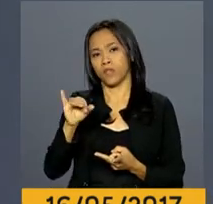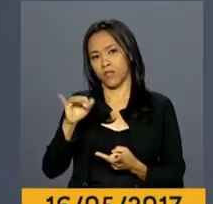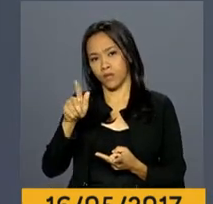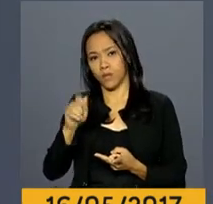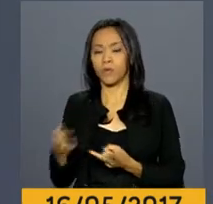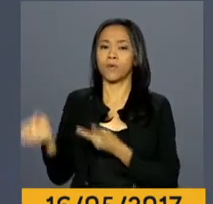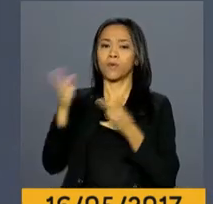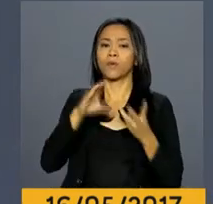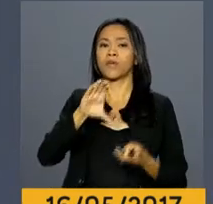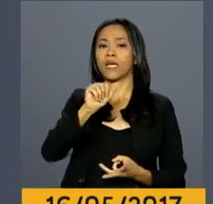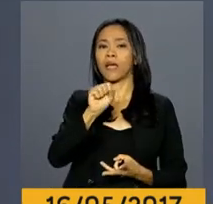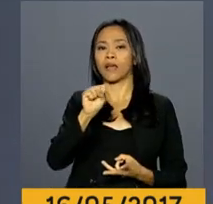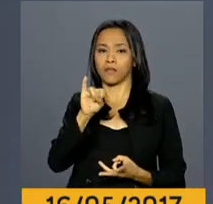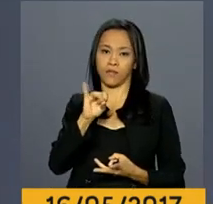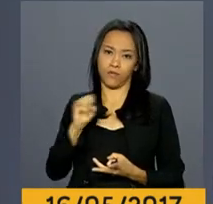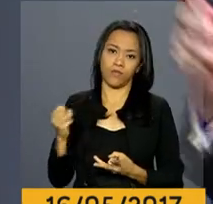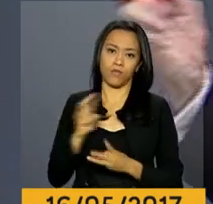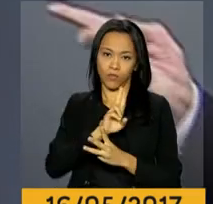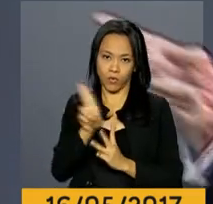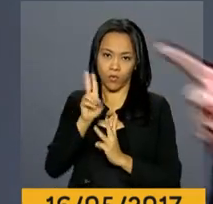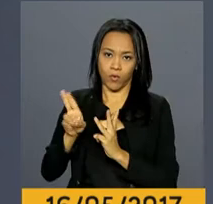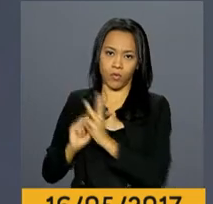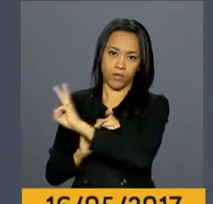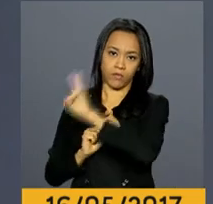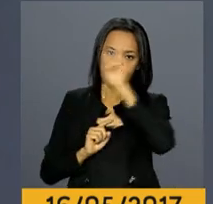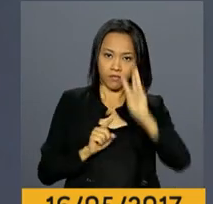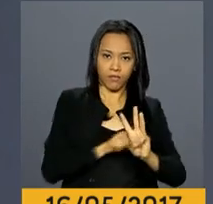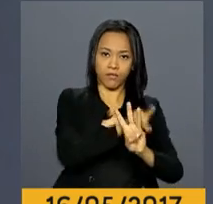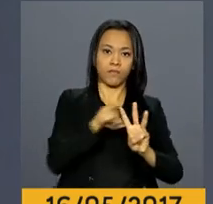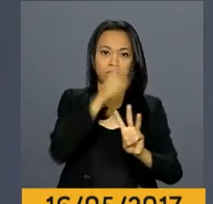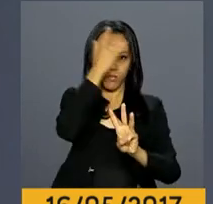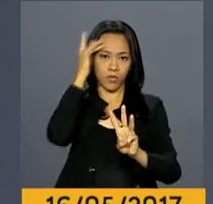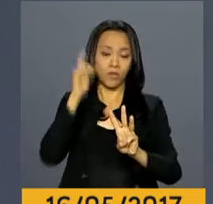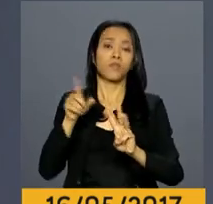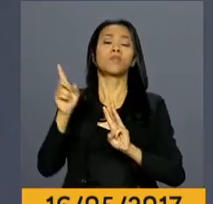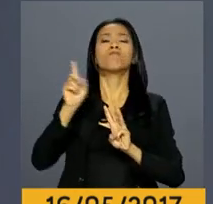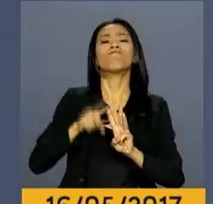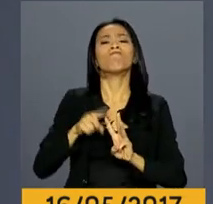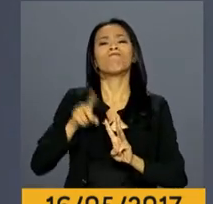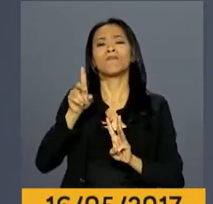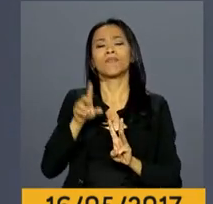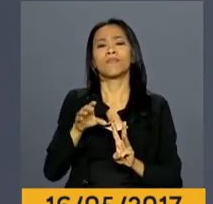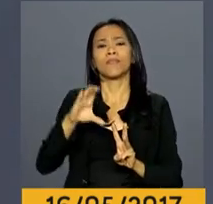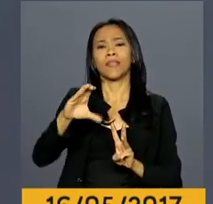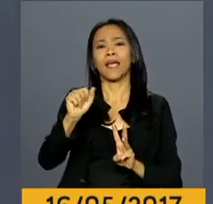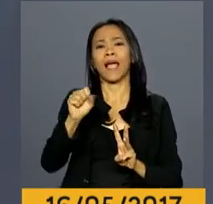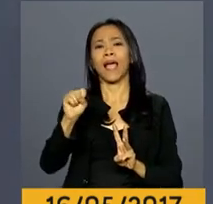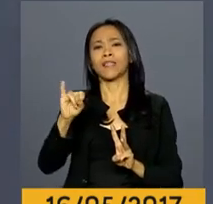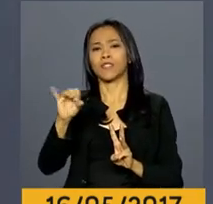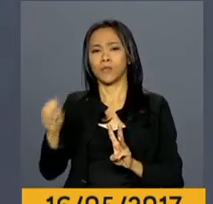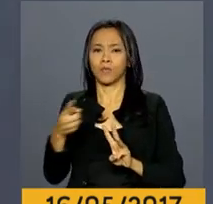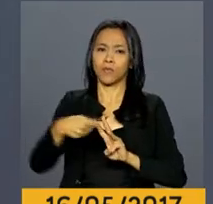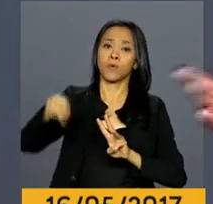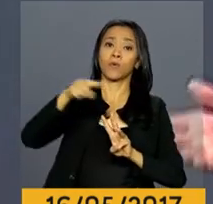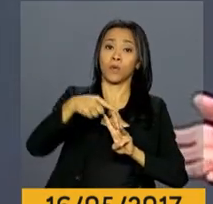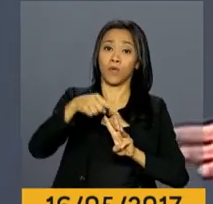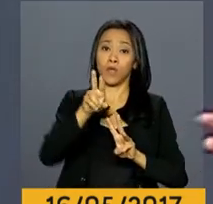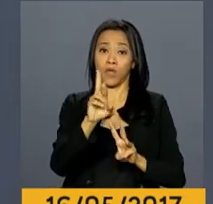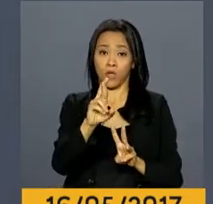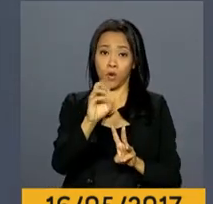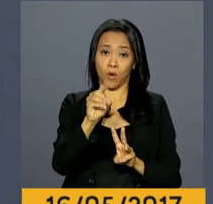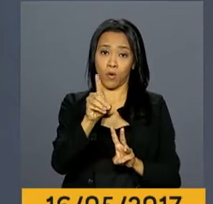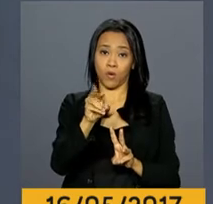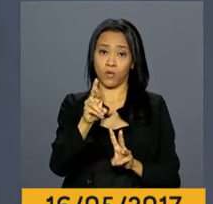desde este momento, quando menciono o Cássio e o Rodrigo, eu quero